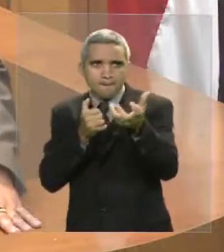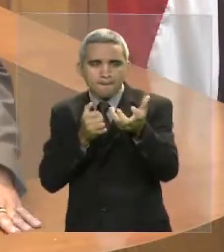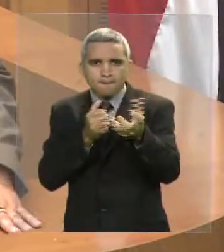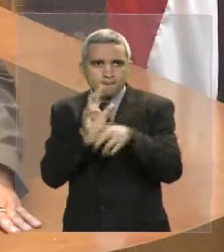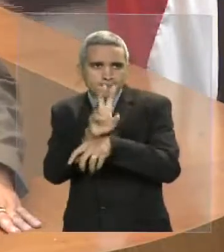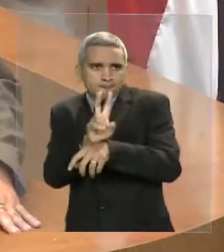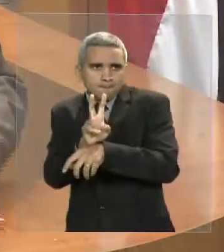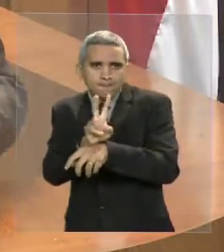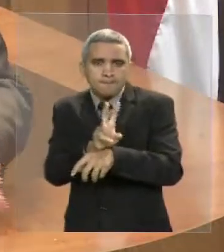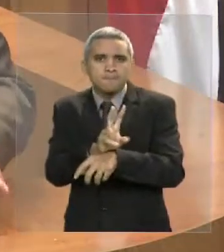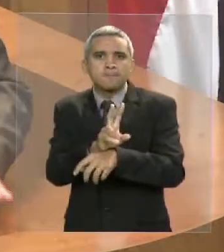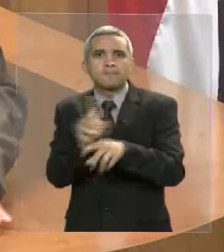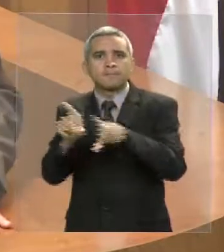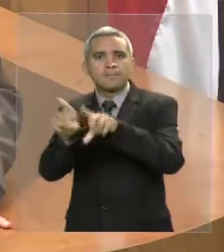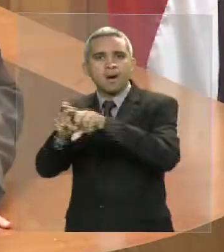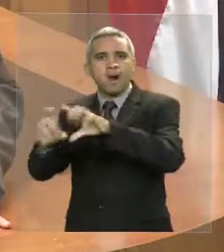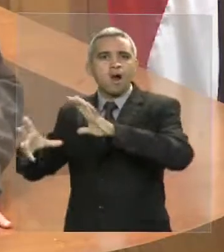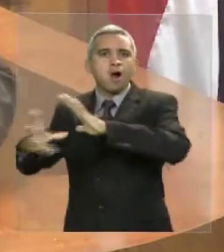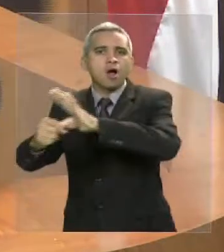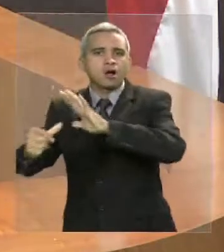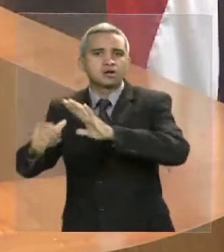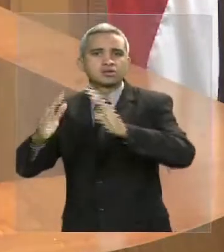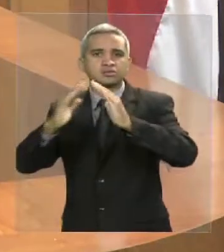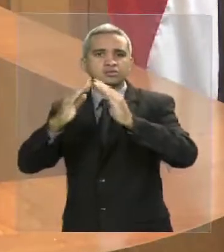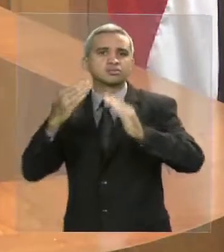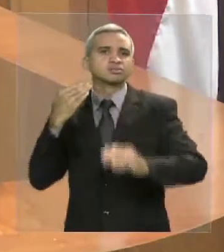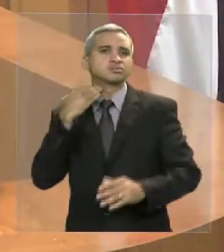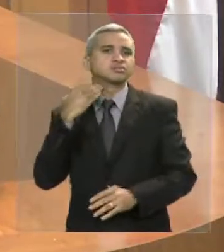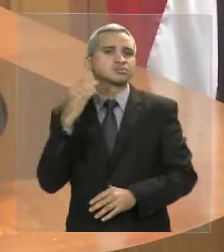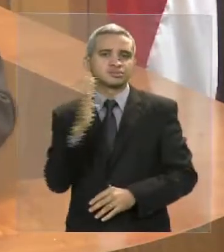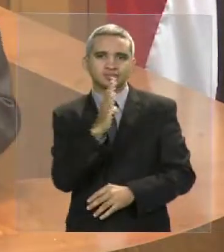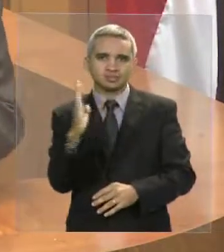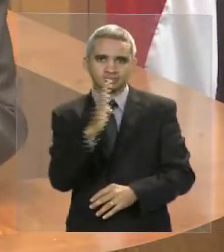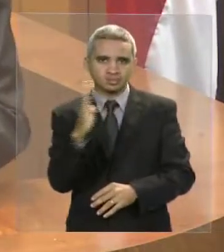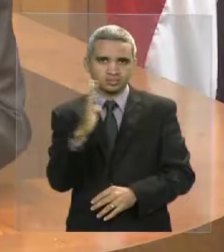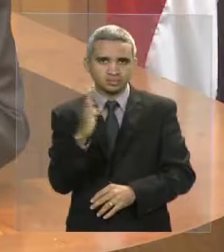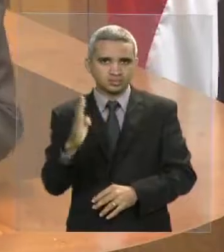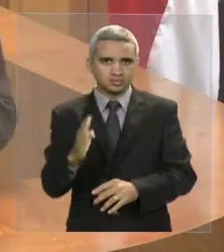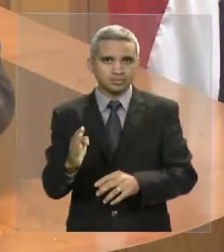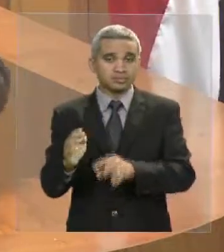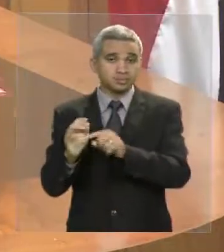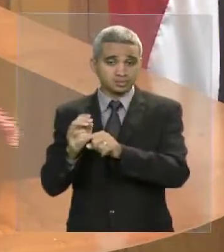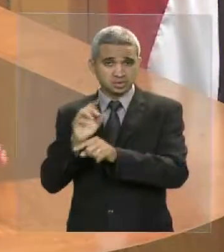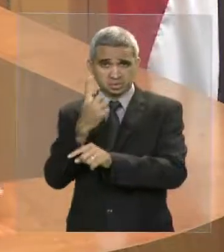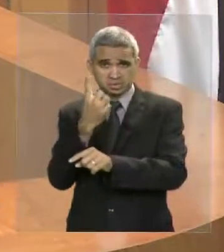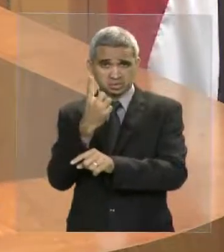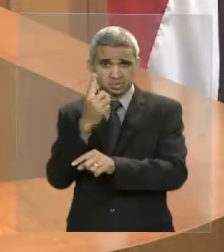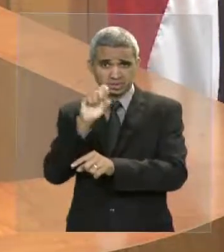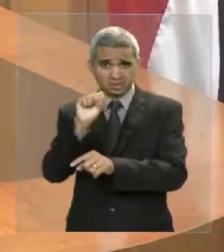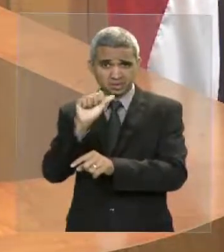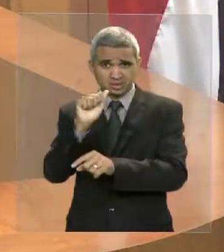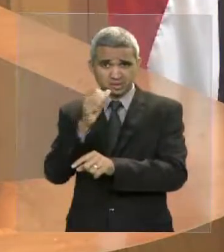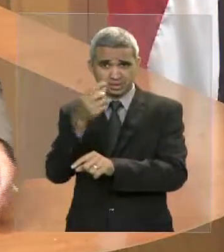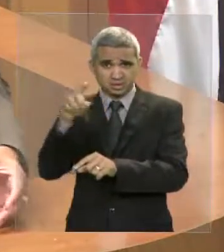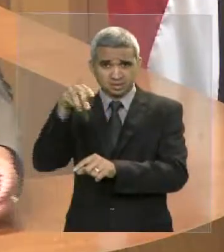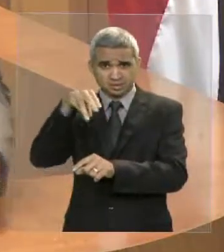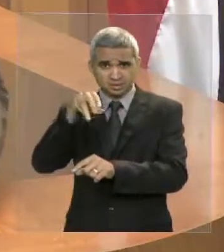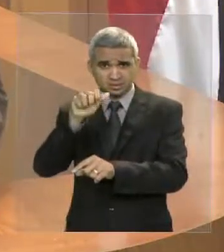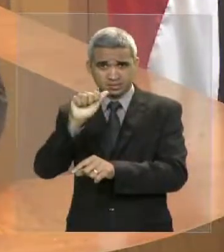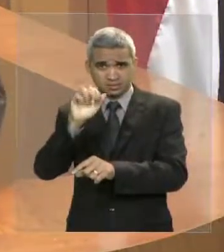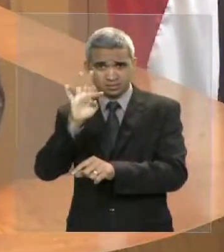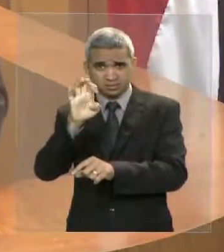o patrimônio, no caso do Banco do Brasil. Fato que, não só em São Mateus, mas em outros municípios, estou destacando São Mateus,